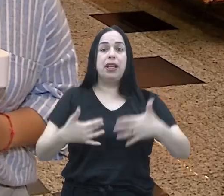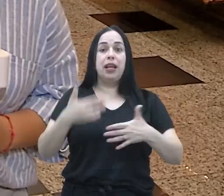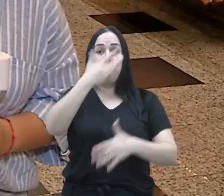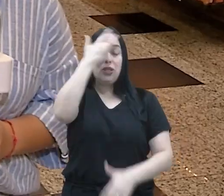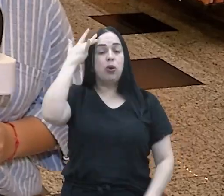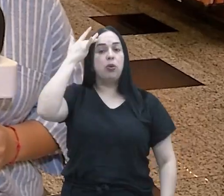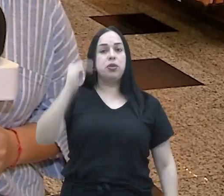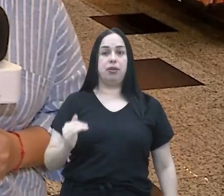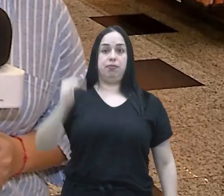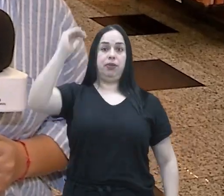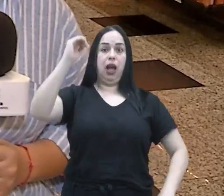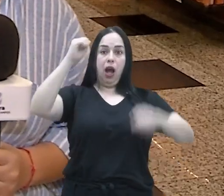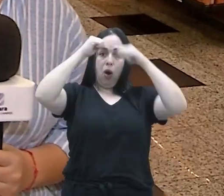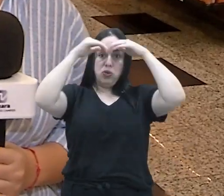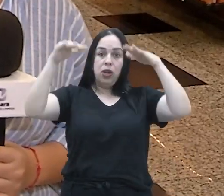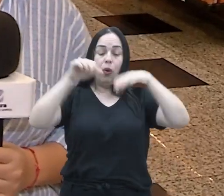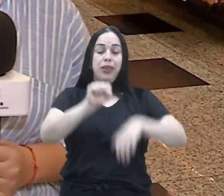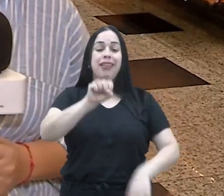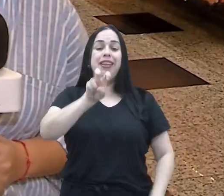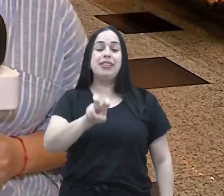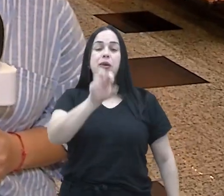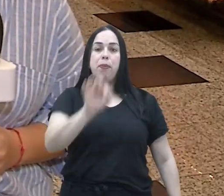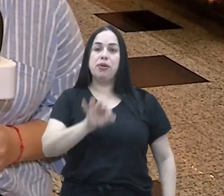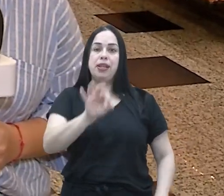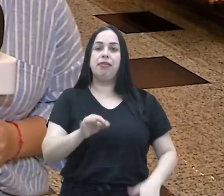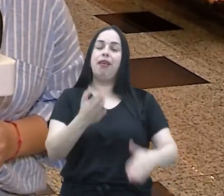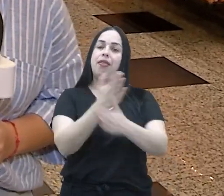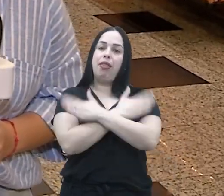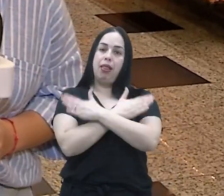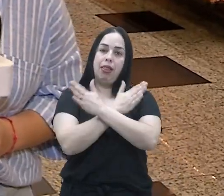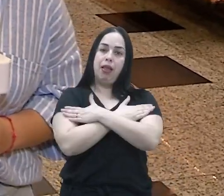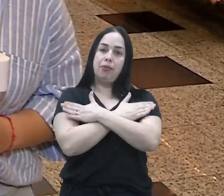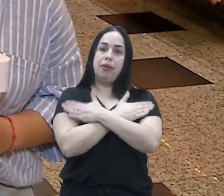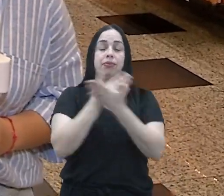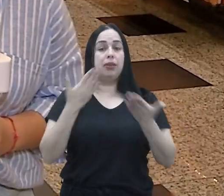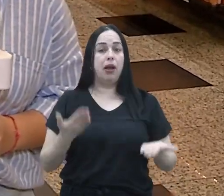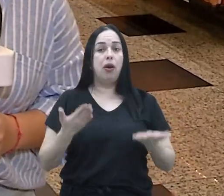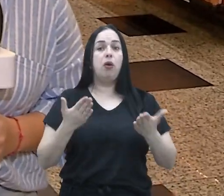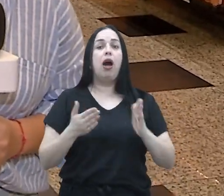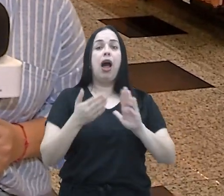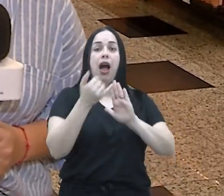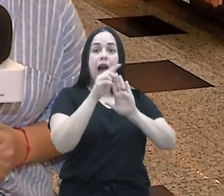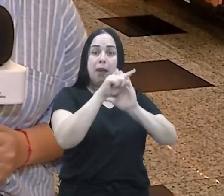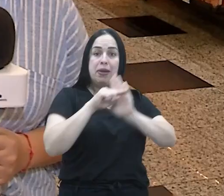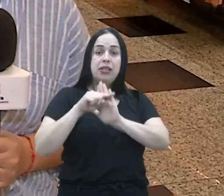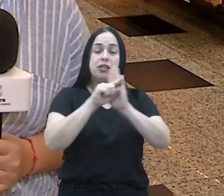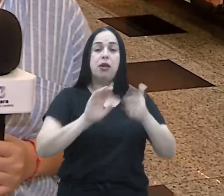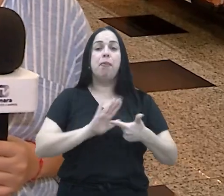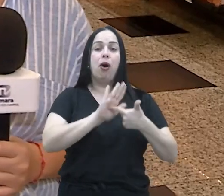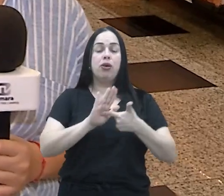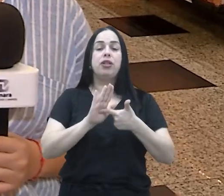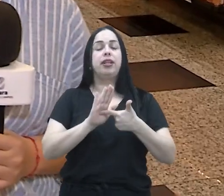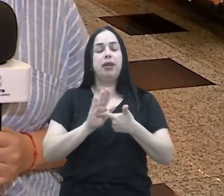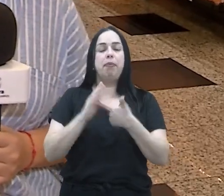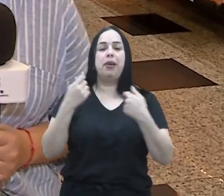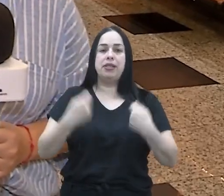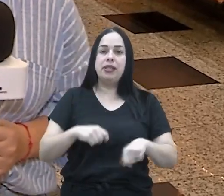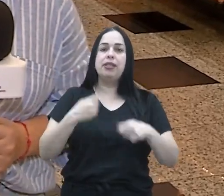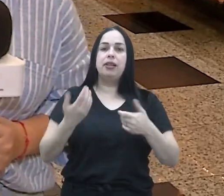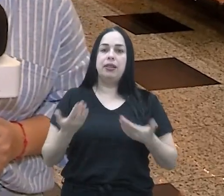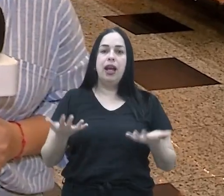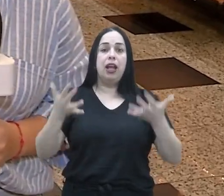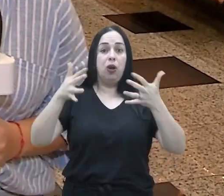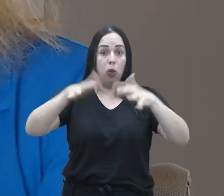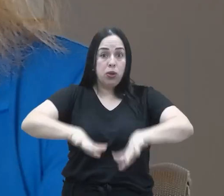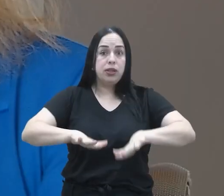85% das pessoas adultas com espectro autista no Brasil estão desempregadas. o dado revela que ainda existe um longo caminho